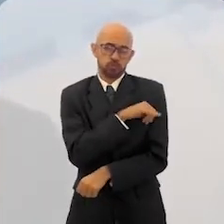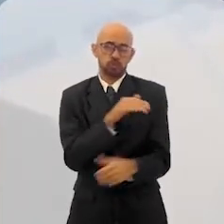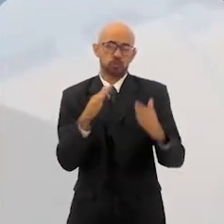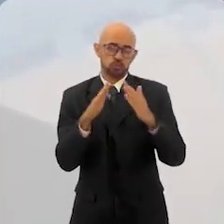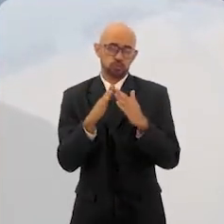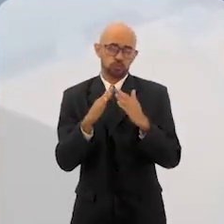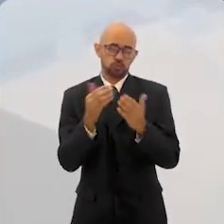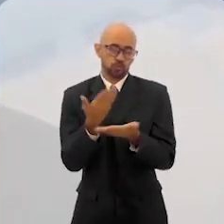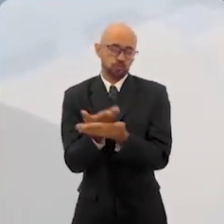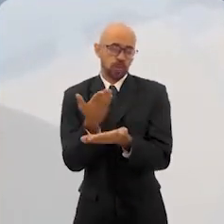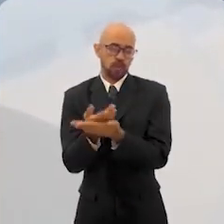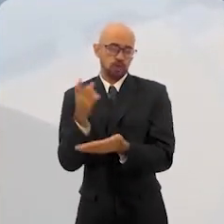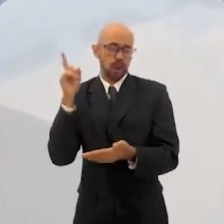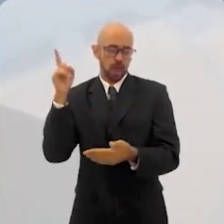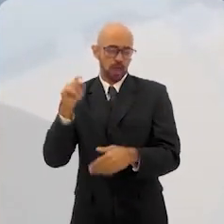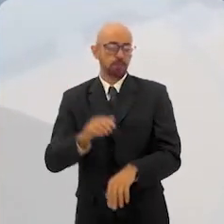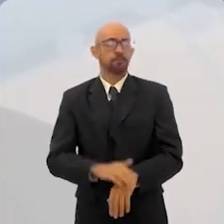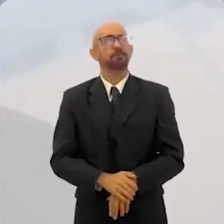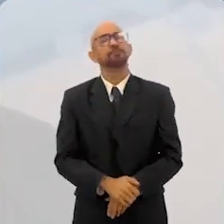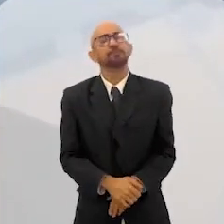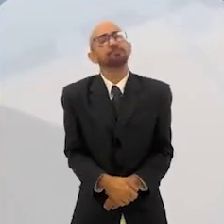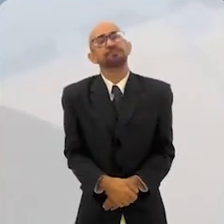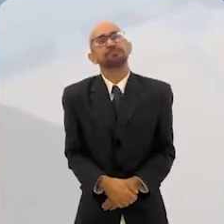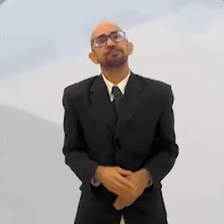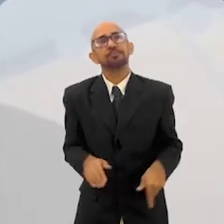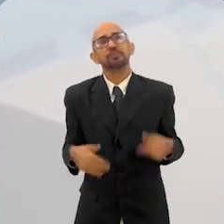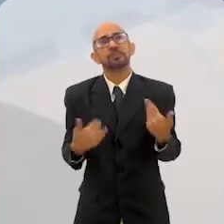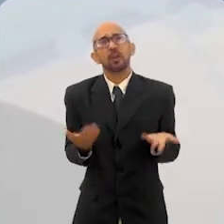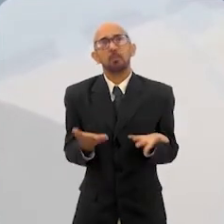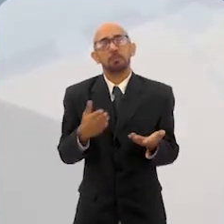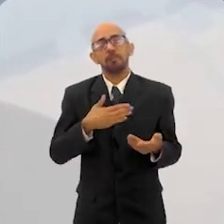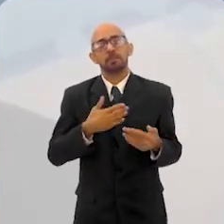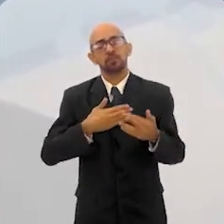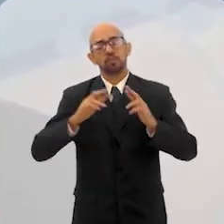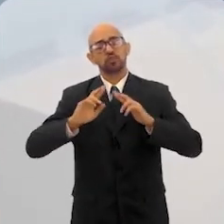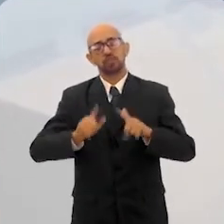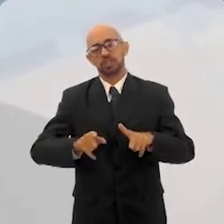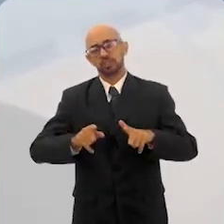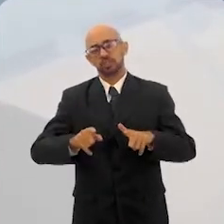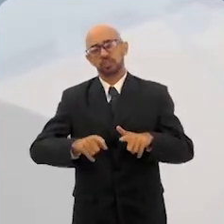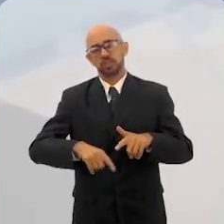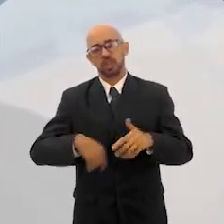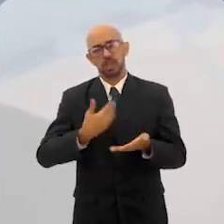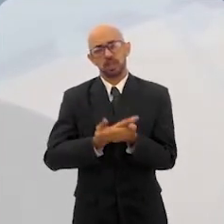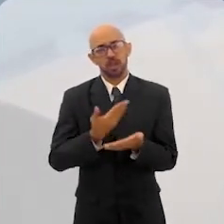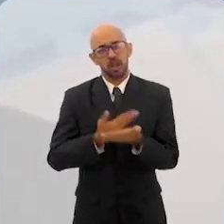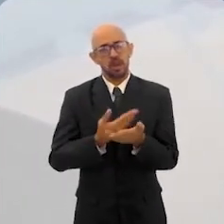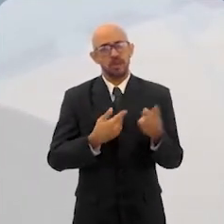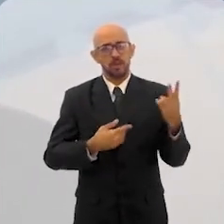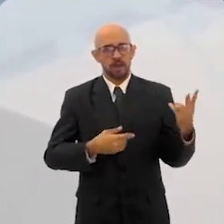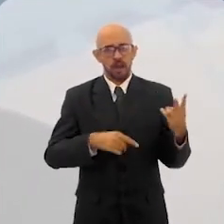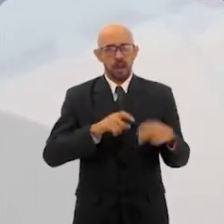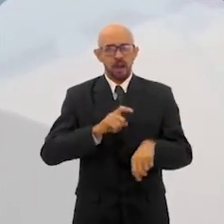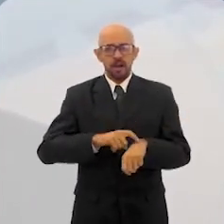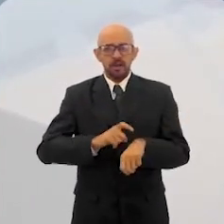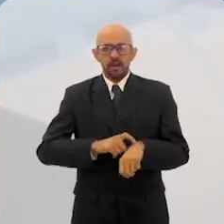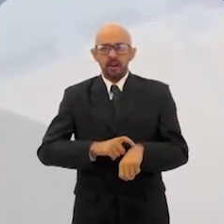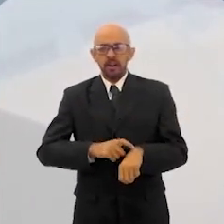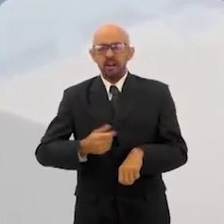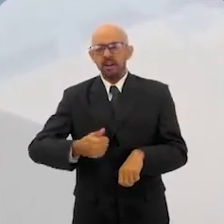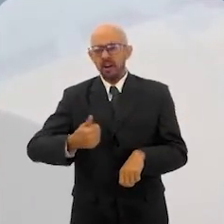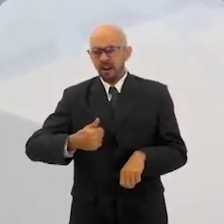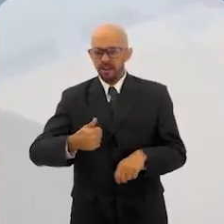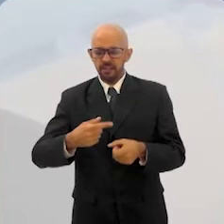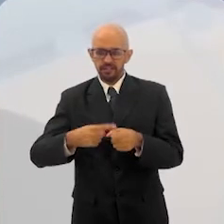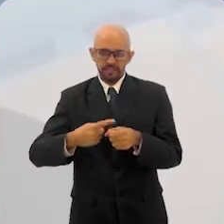lá. Então, isso foi muito disruptivo para mim. Então, assim, eu acho que a escola, ela teve dois momentos principais. Aquele momento que você tem mais uma